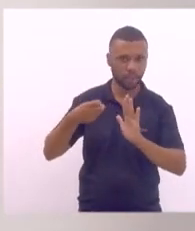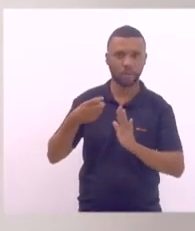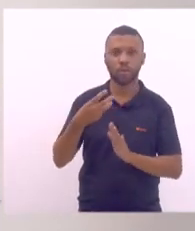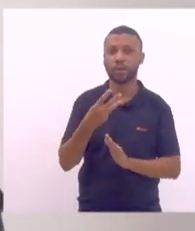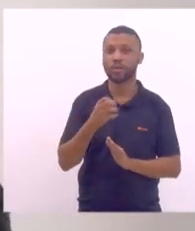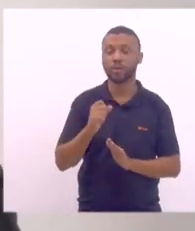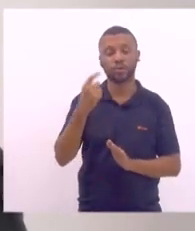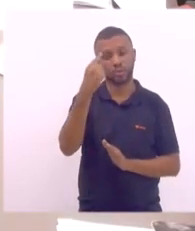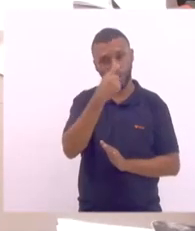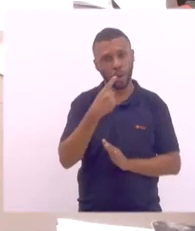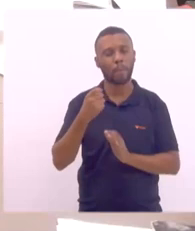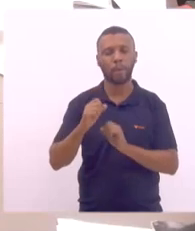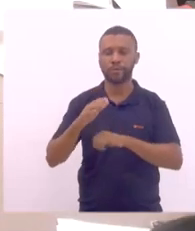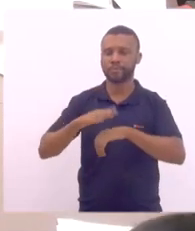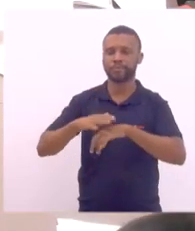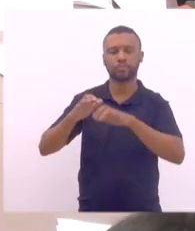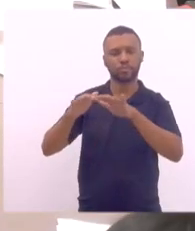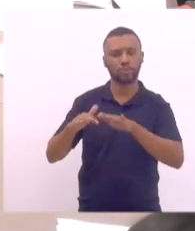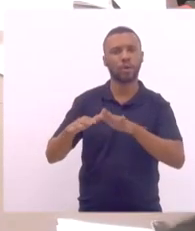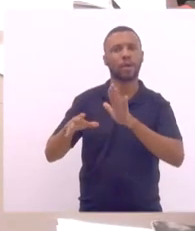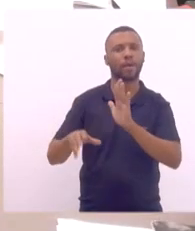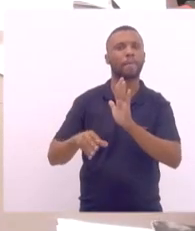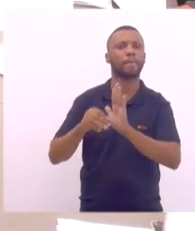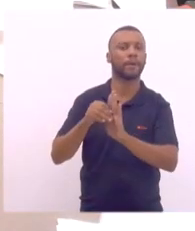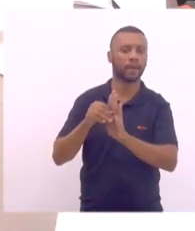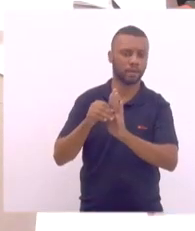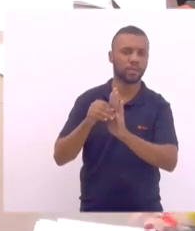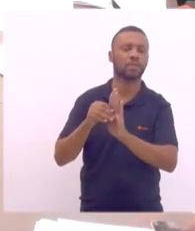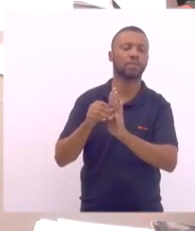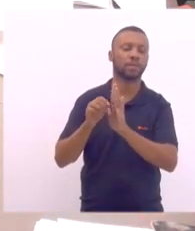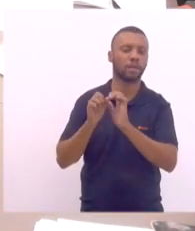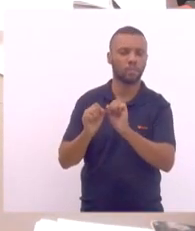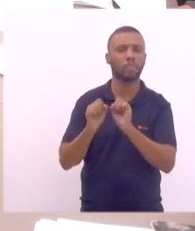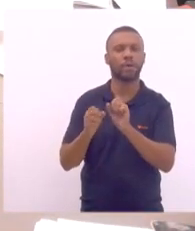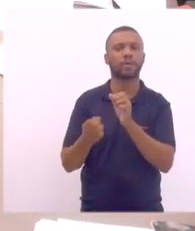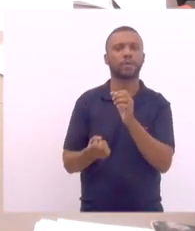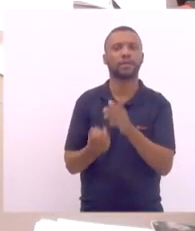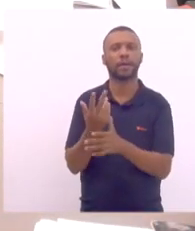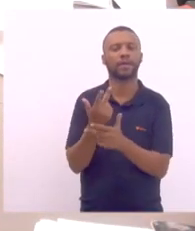poderá fazer emendas à lei. E aí cria essa coisa,